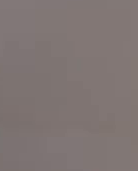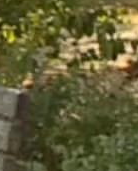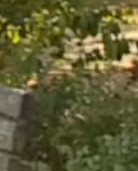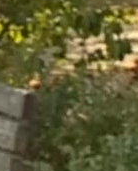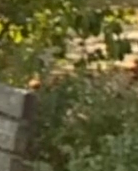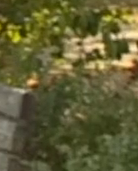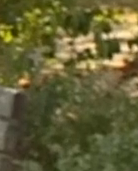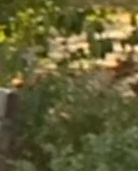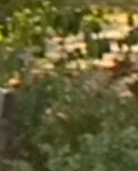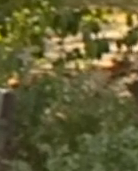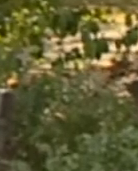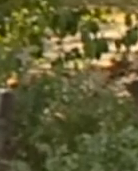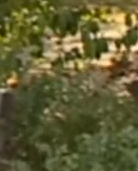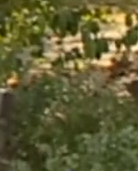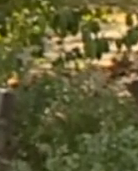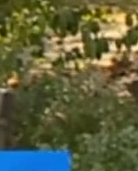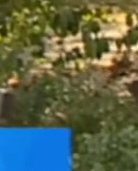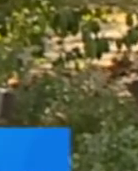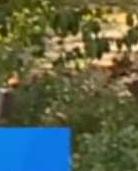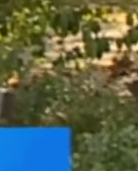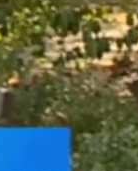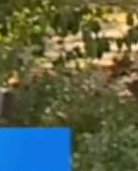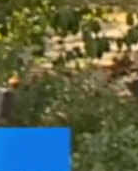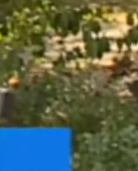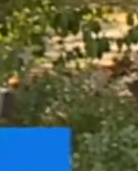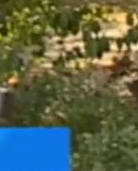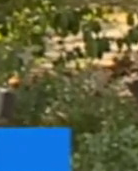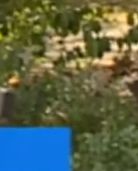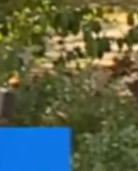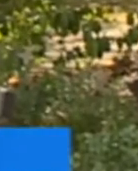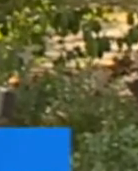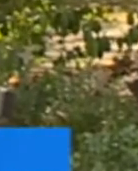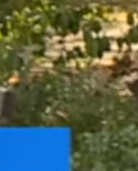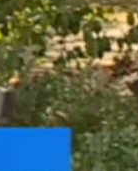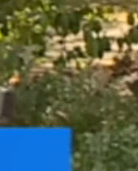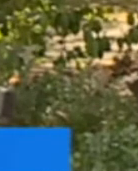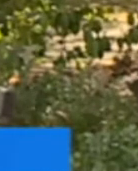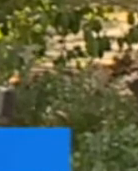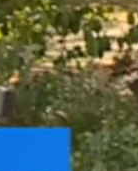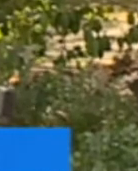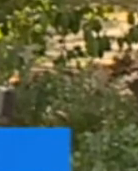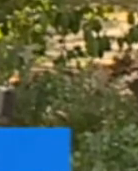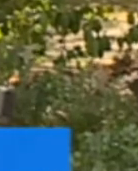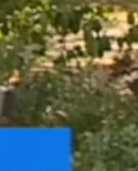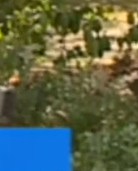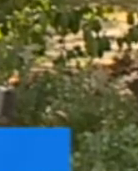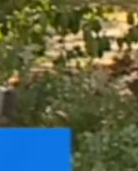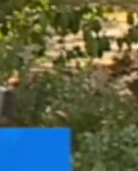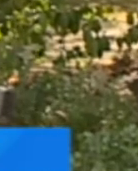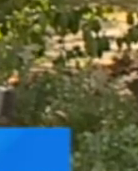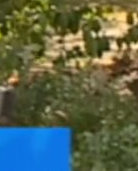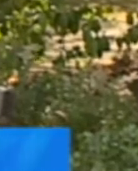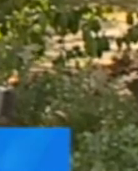Traquina. O desafio é de ser bispo da Diocese de Santarém, que é um desafio que o Papa Francisco me lança na nomeação que me